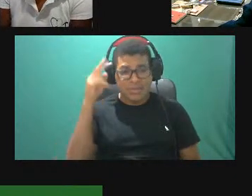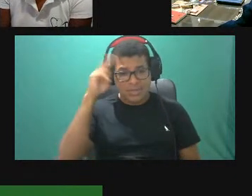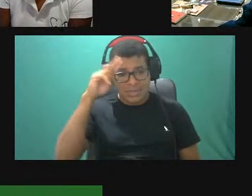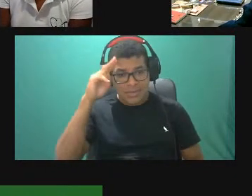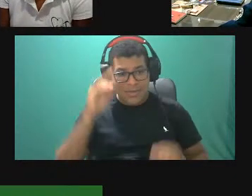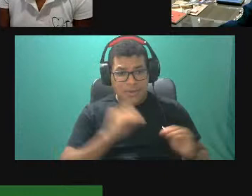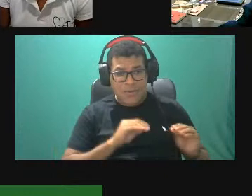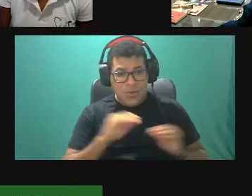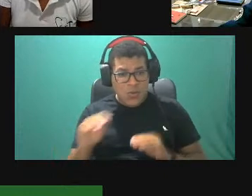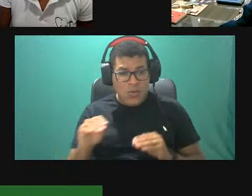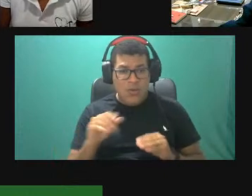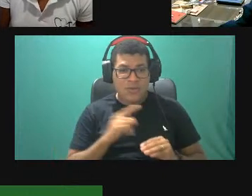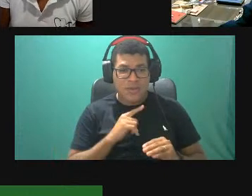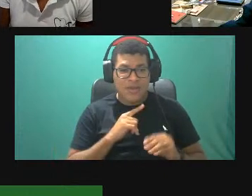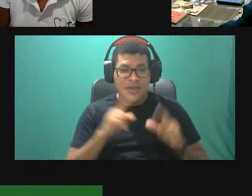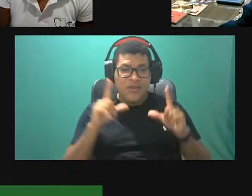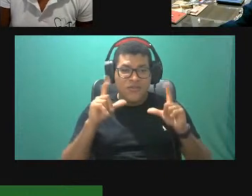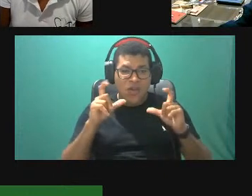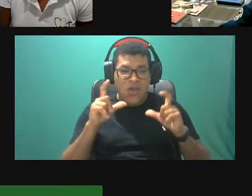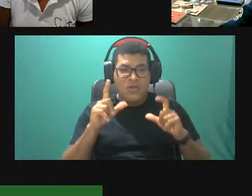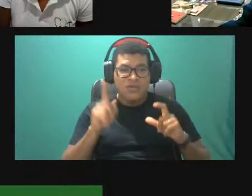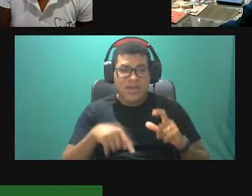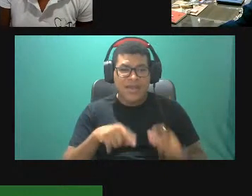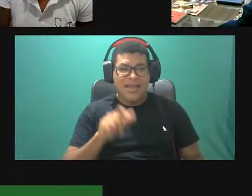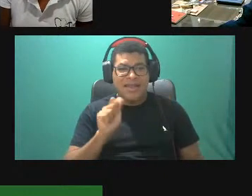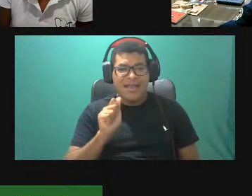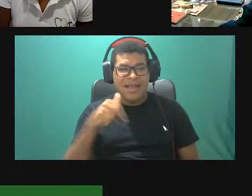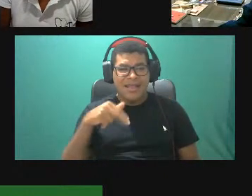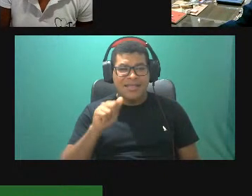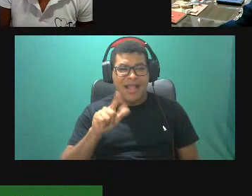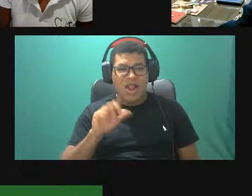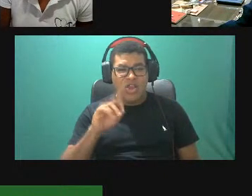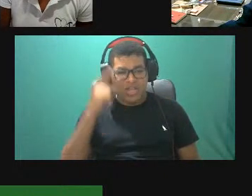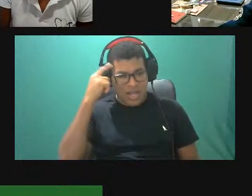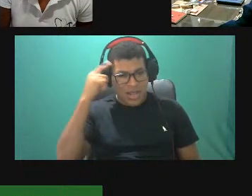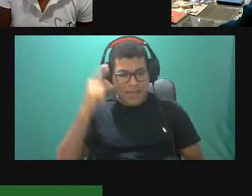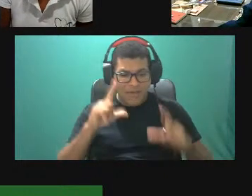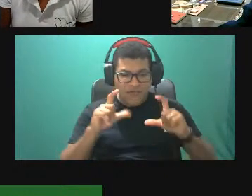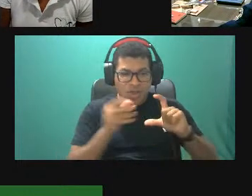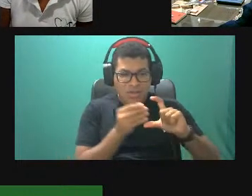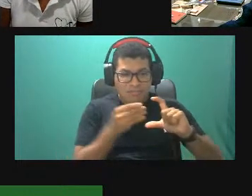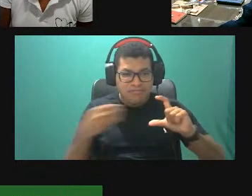migração das fotos analógicas para as digitais, que a gente falava que aquilo não tinha